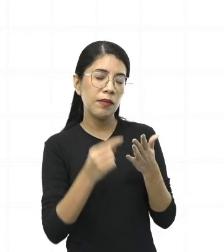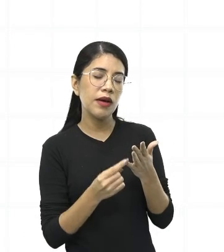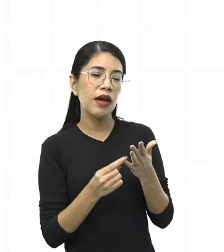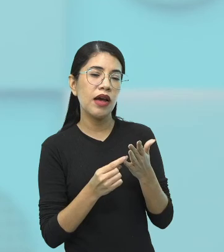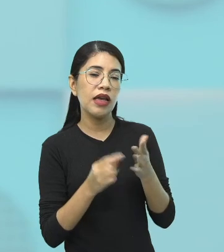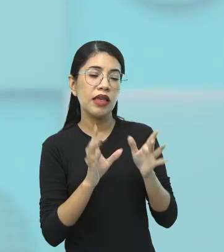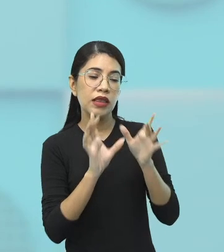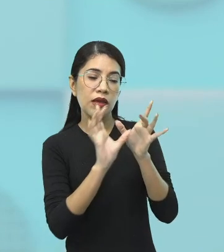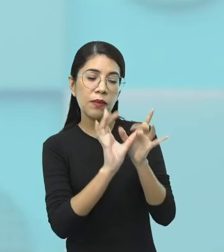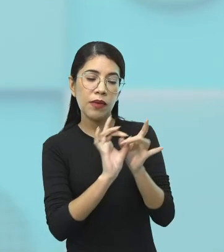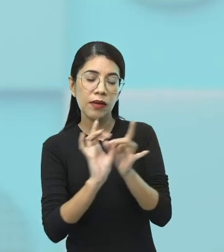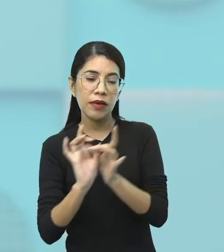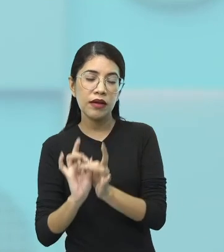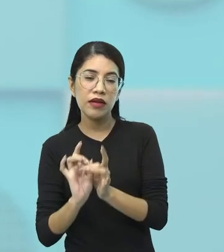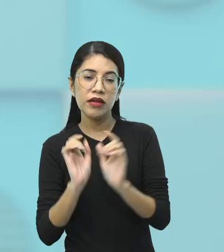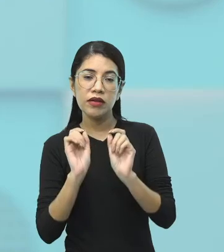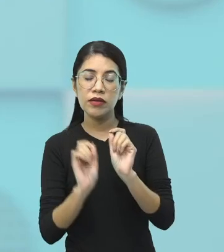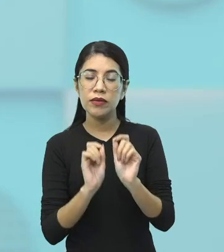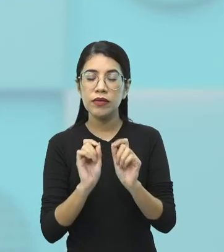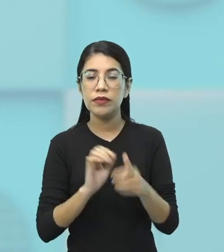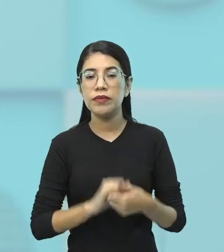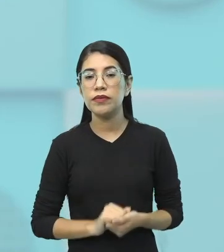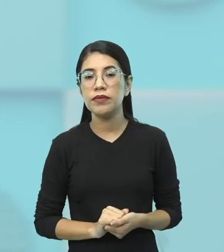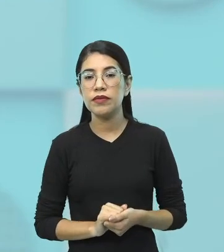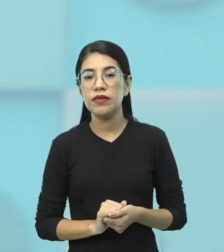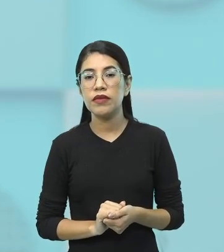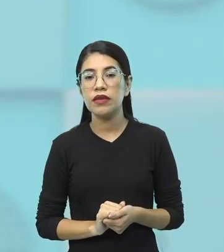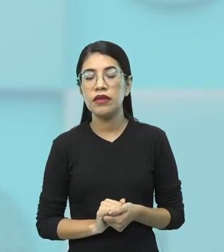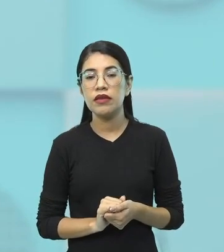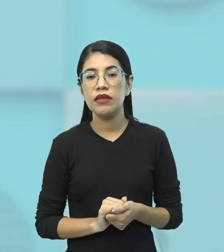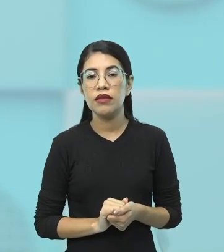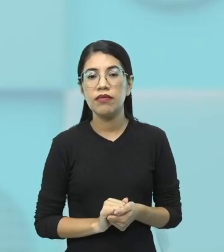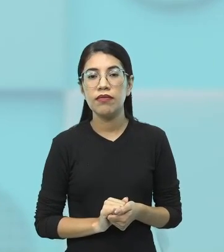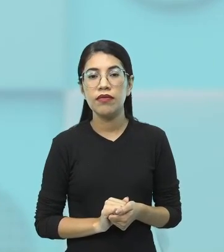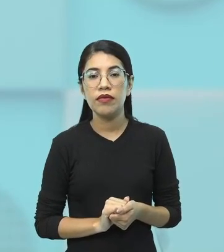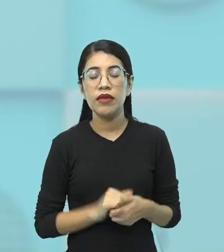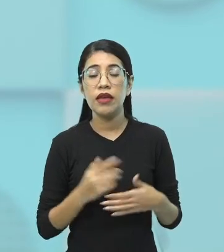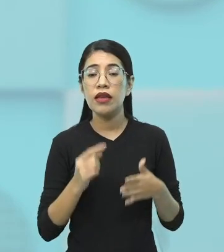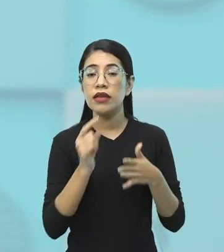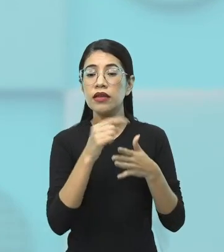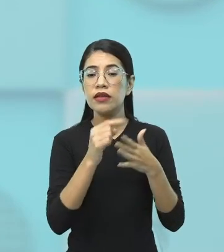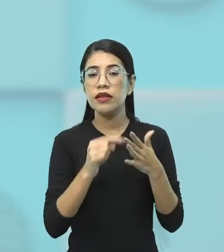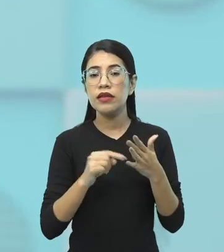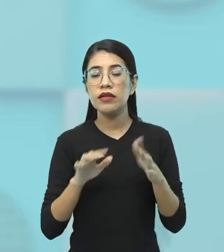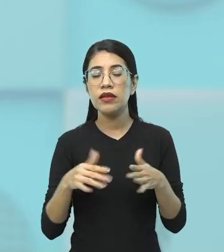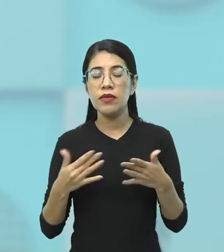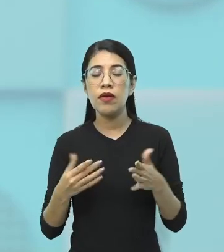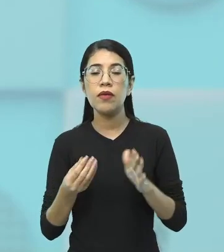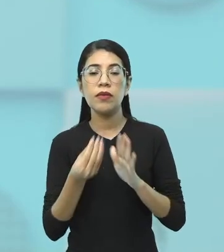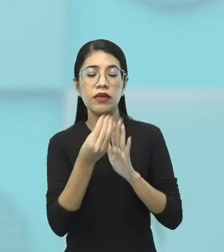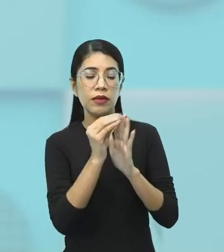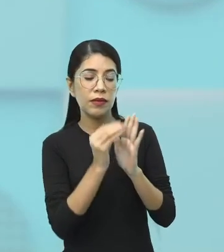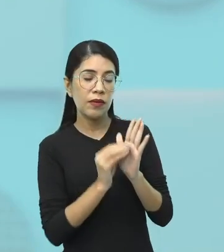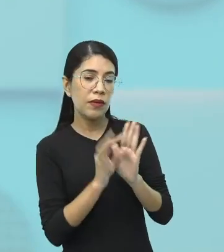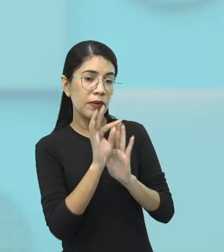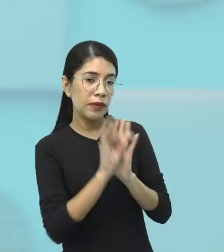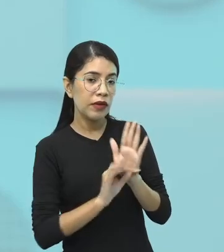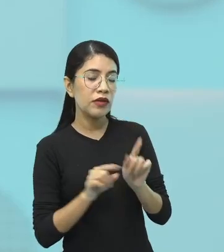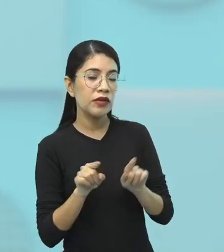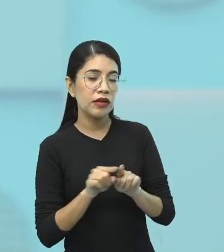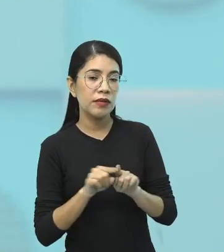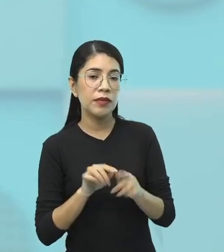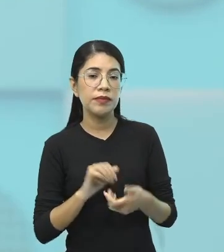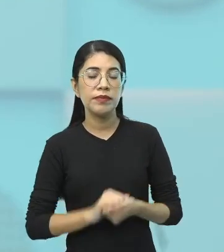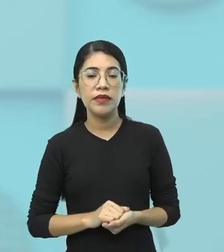uma coesão, né? E esses elementos eles aparecem no nosso texto. Então,